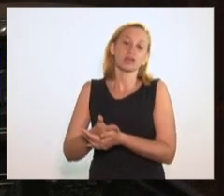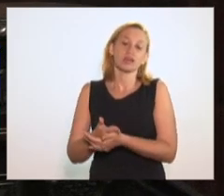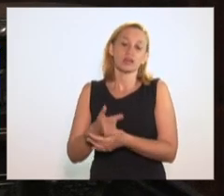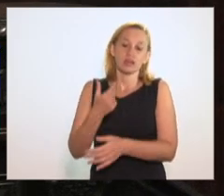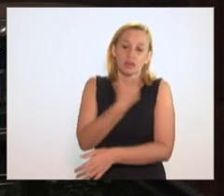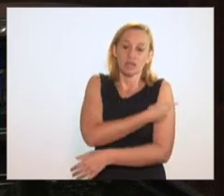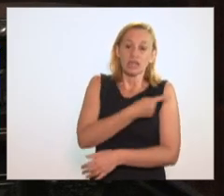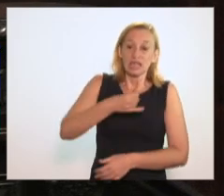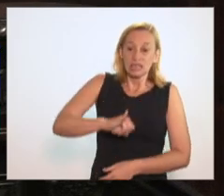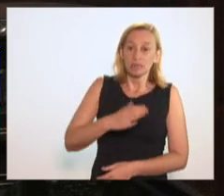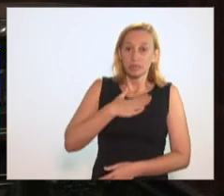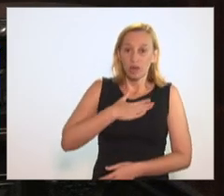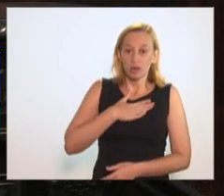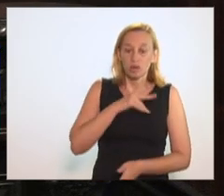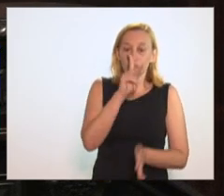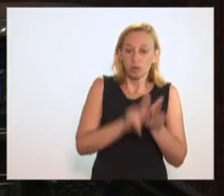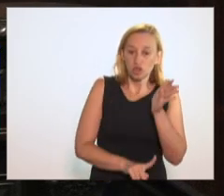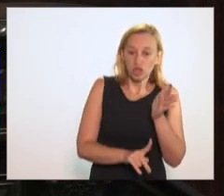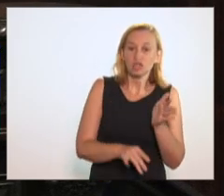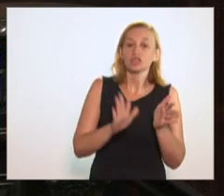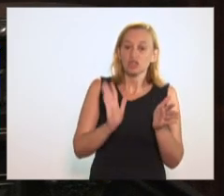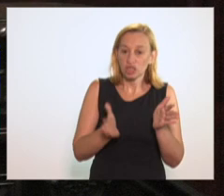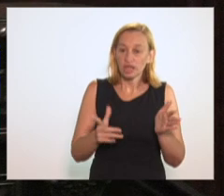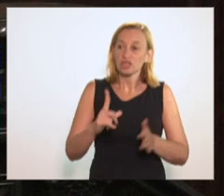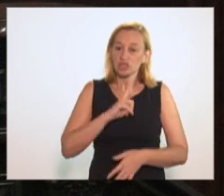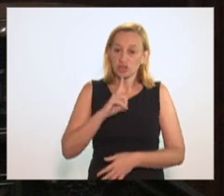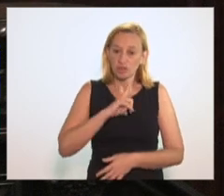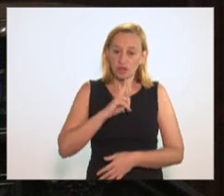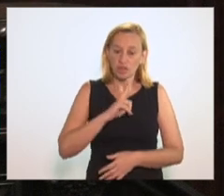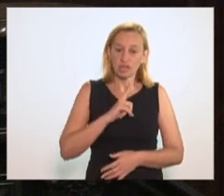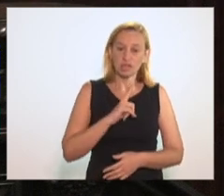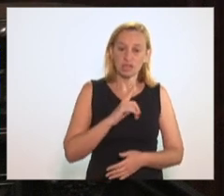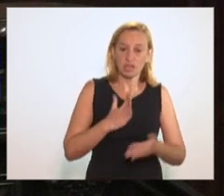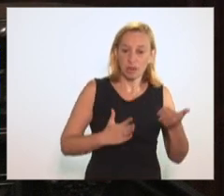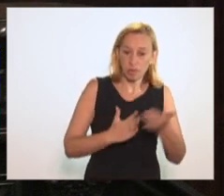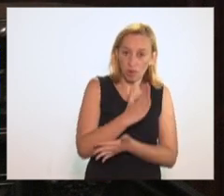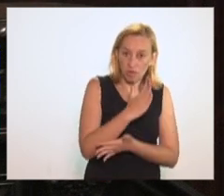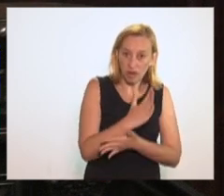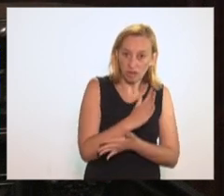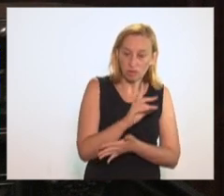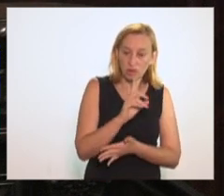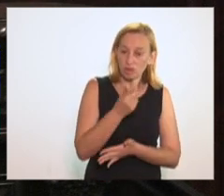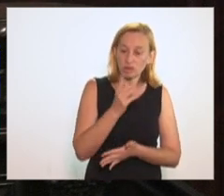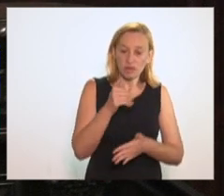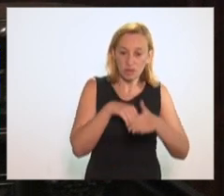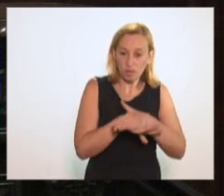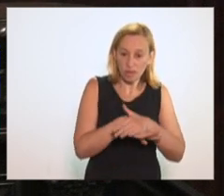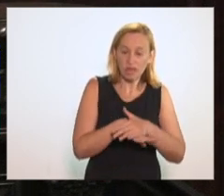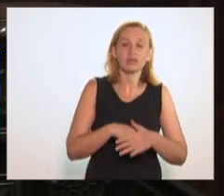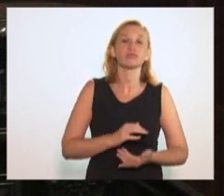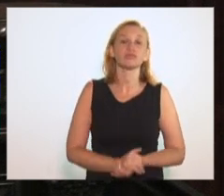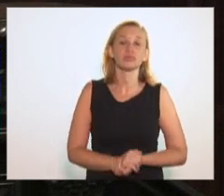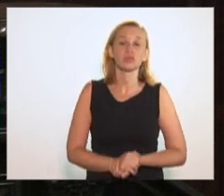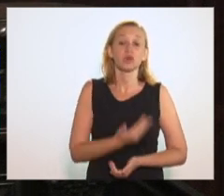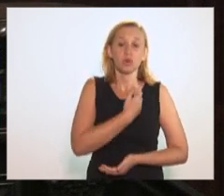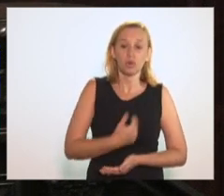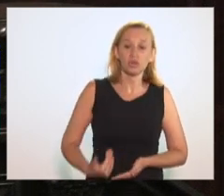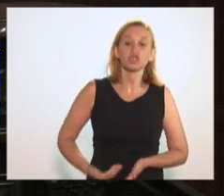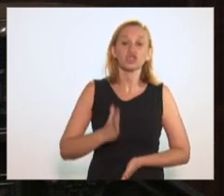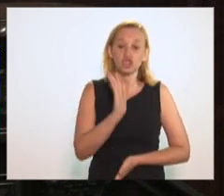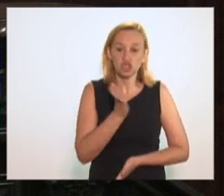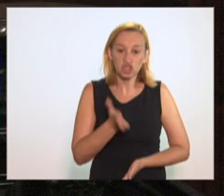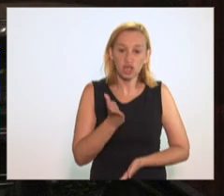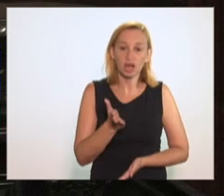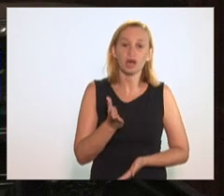Se meu projeto já estivesse em vigor, não tivesse sido votado, o governador já poderia